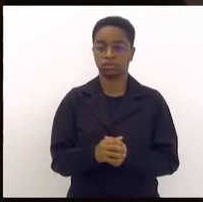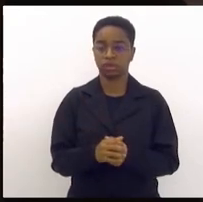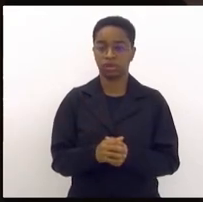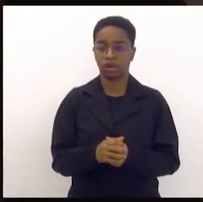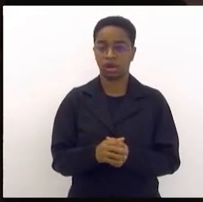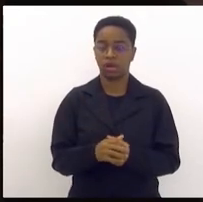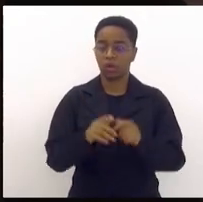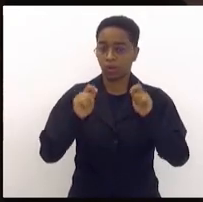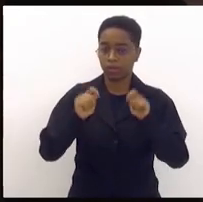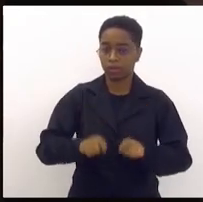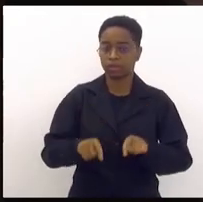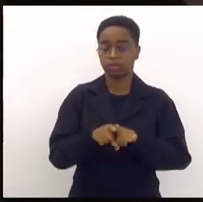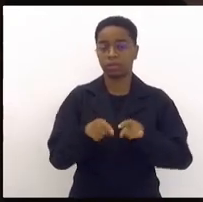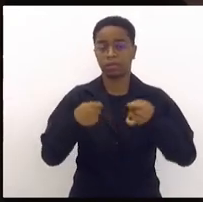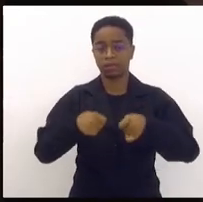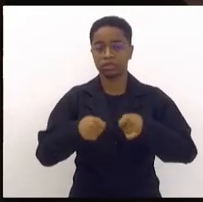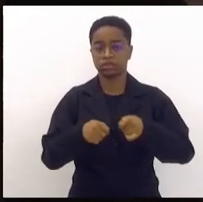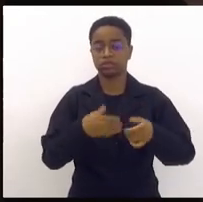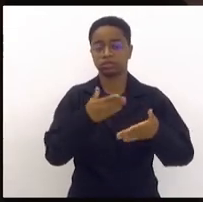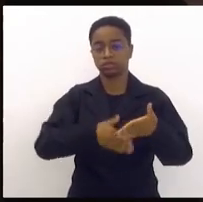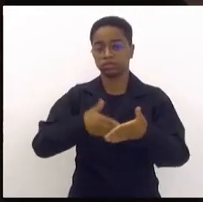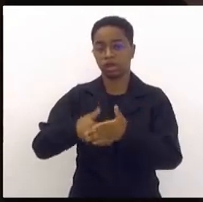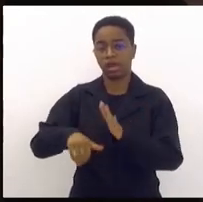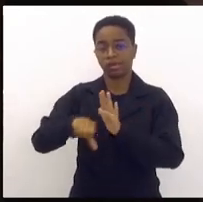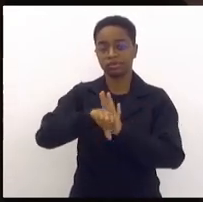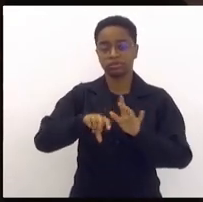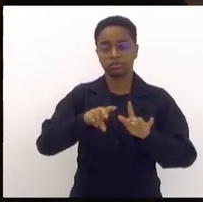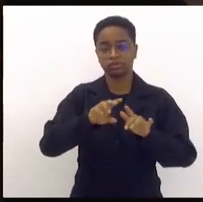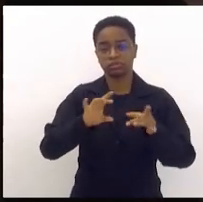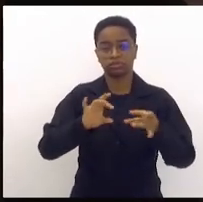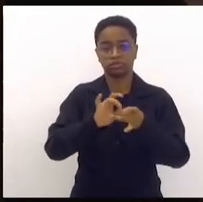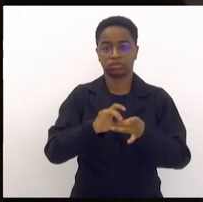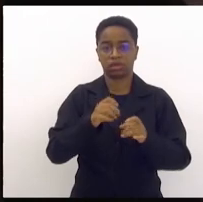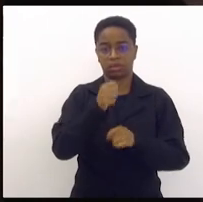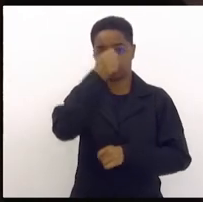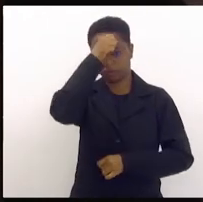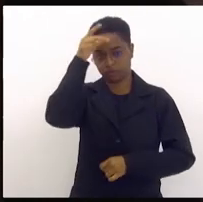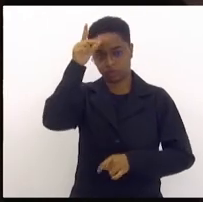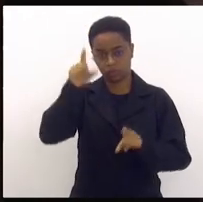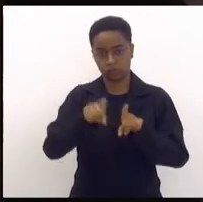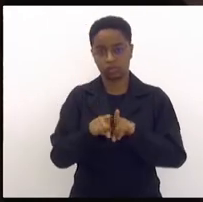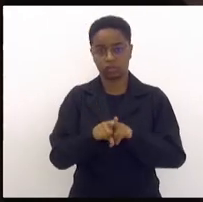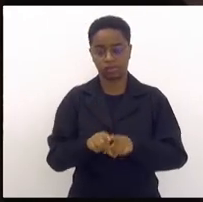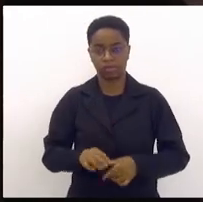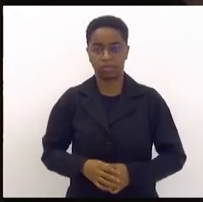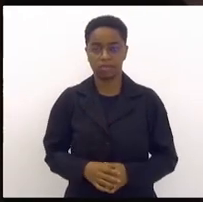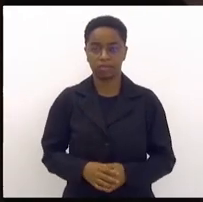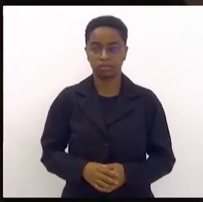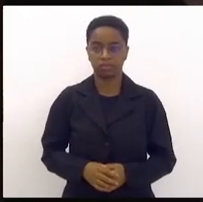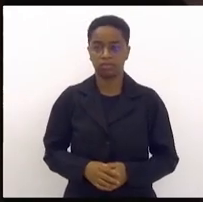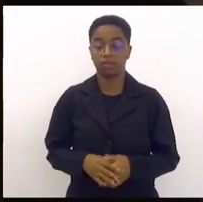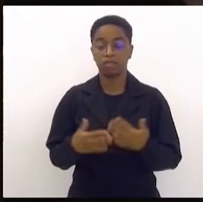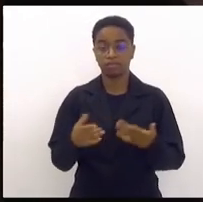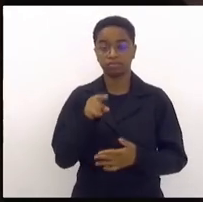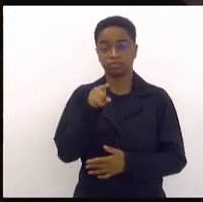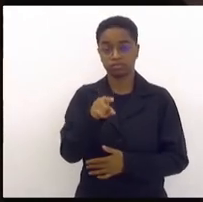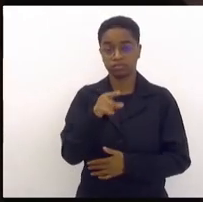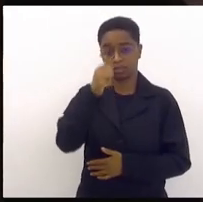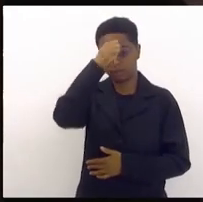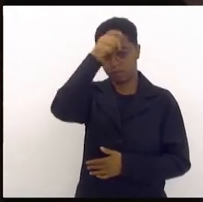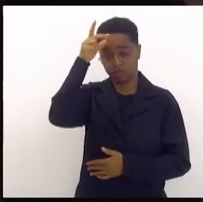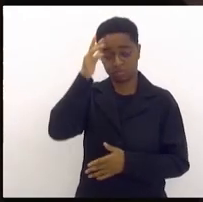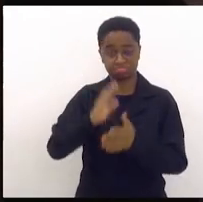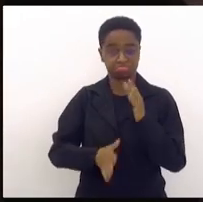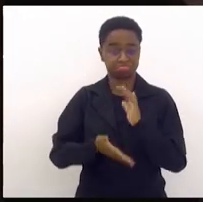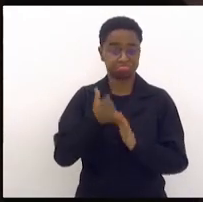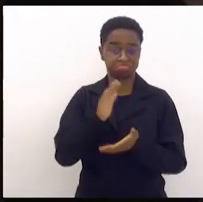competente e necessário o enfrentamento ao crime por parte da prefeitura também. E o senhor prefeito lavou as suas